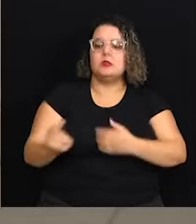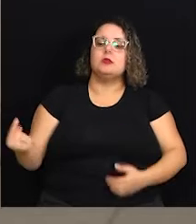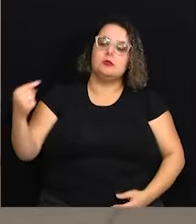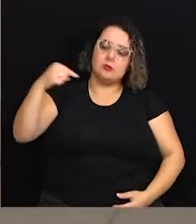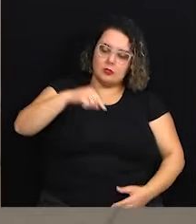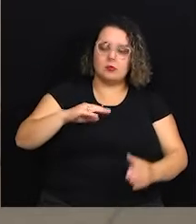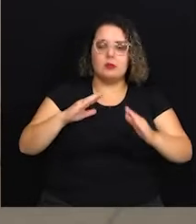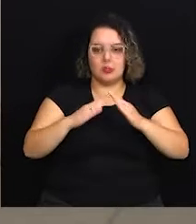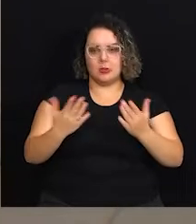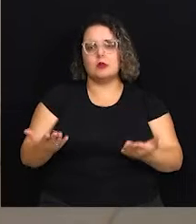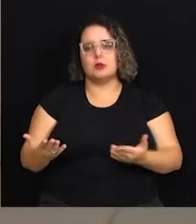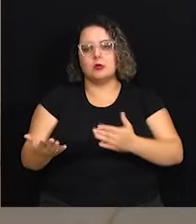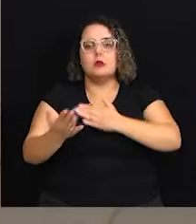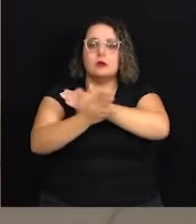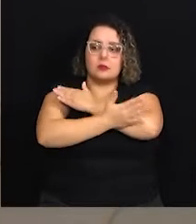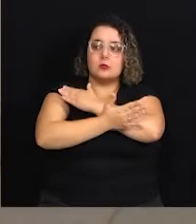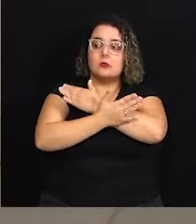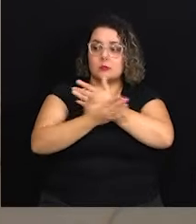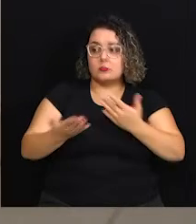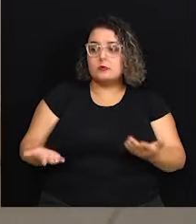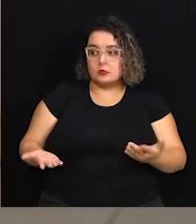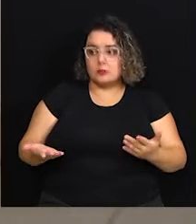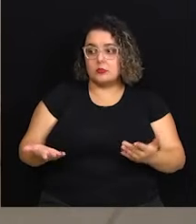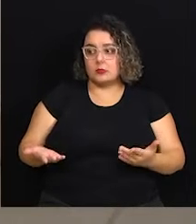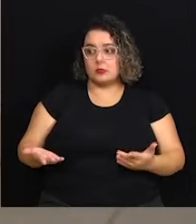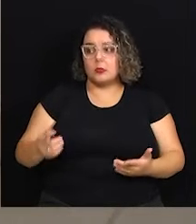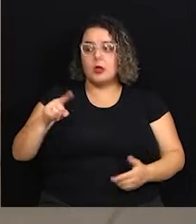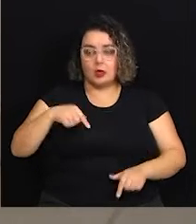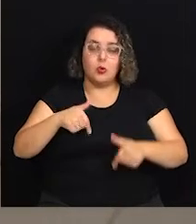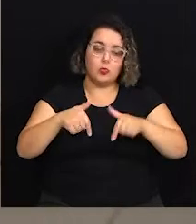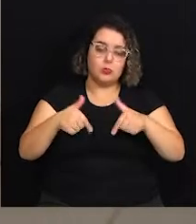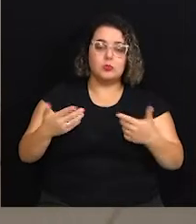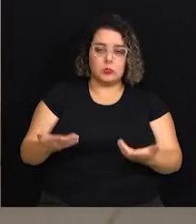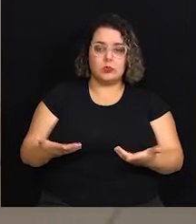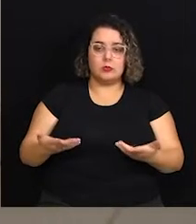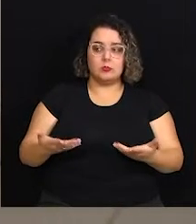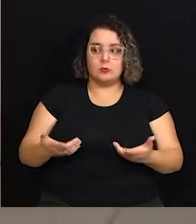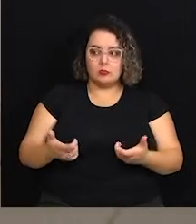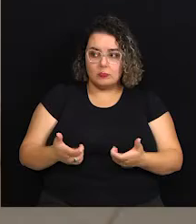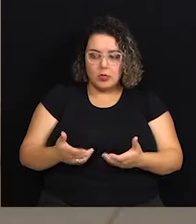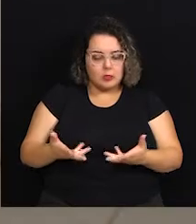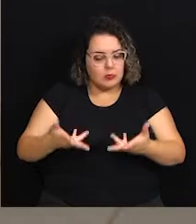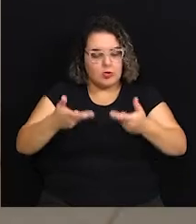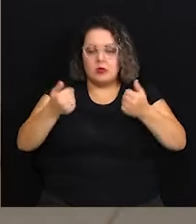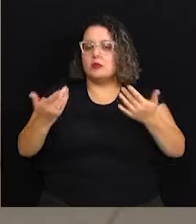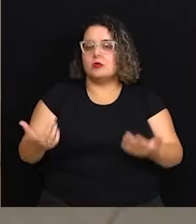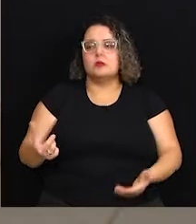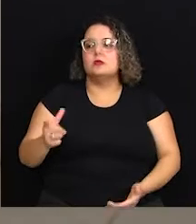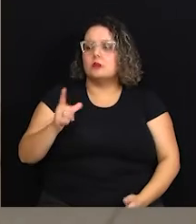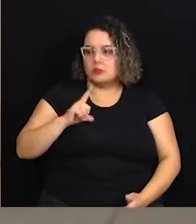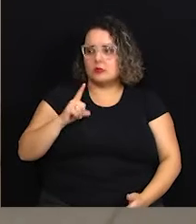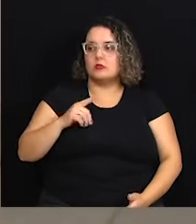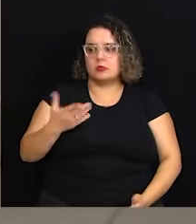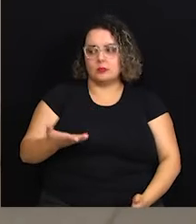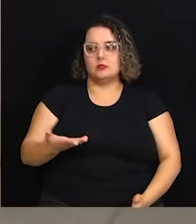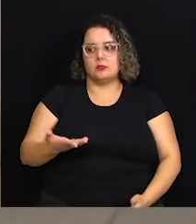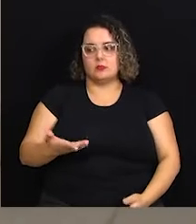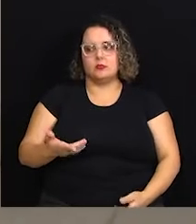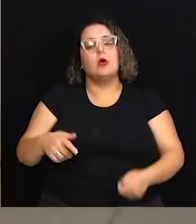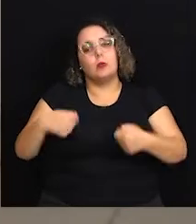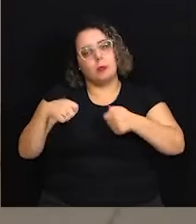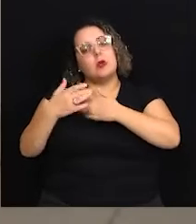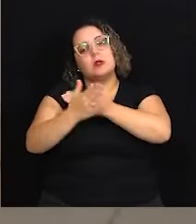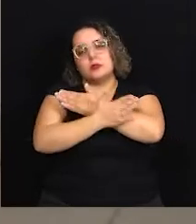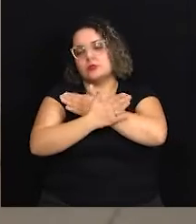casa e elas vão me ajudar. Então, isso é um trabalho muito grande que eu tenho, assim, se eu preciso de ajuda,